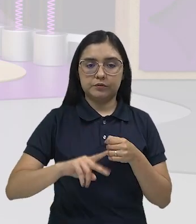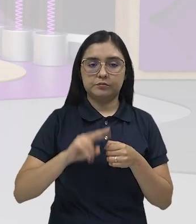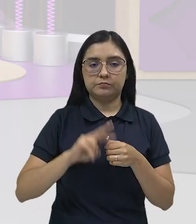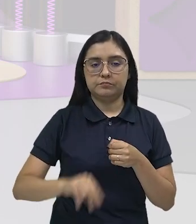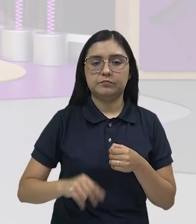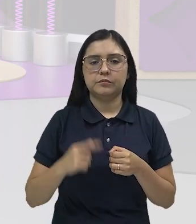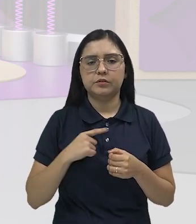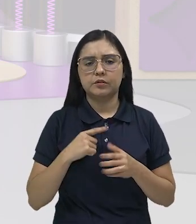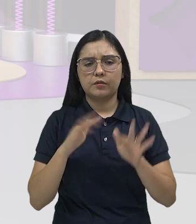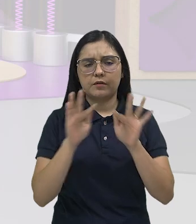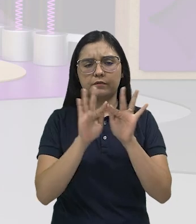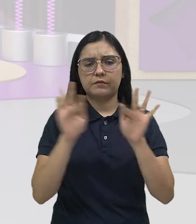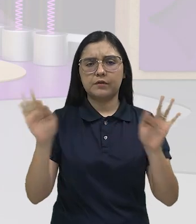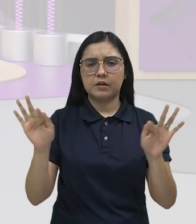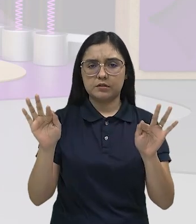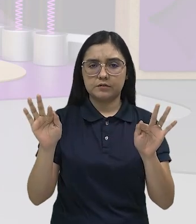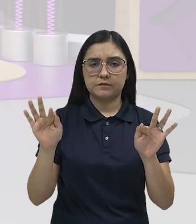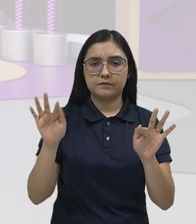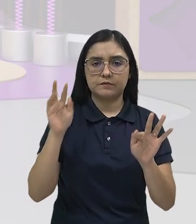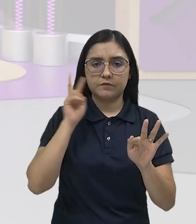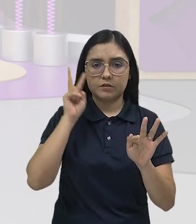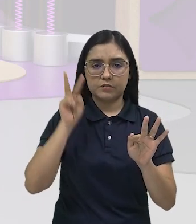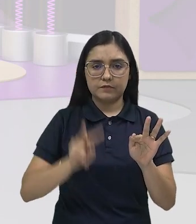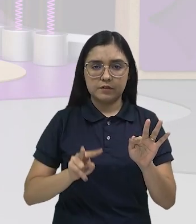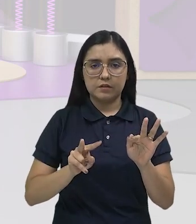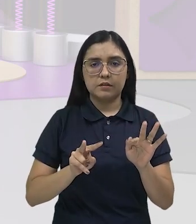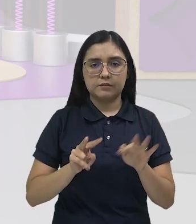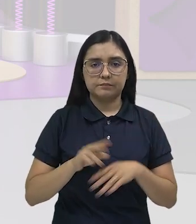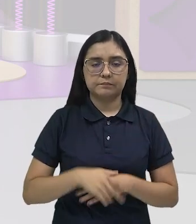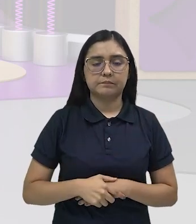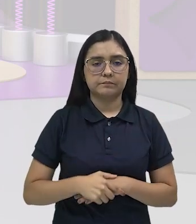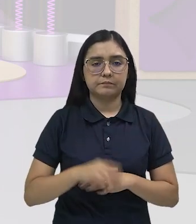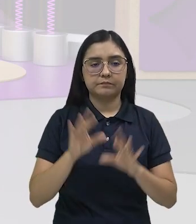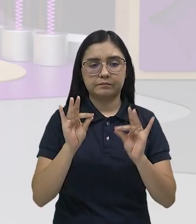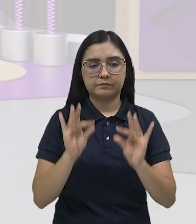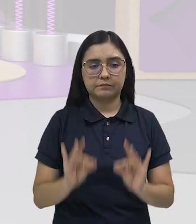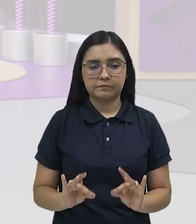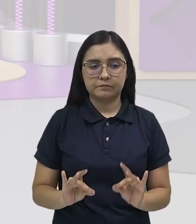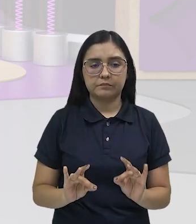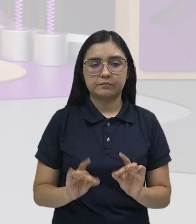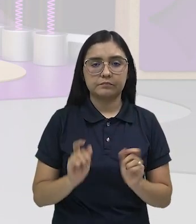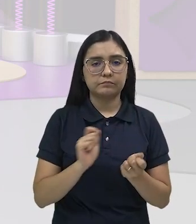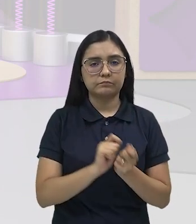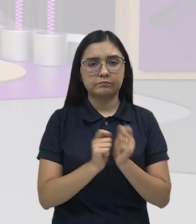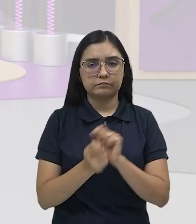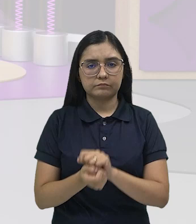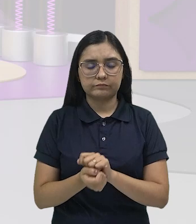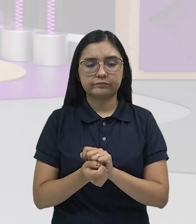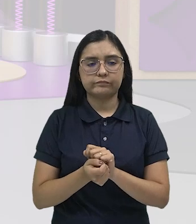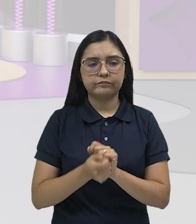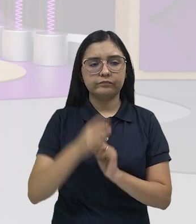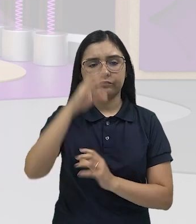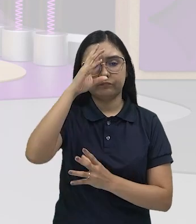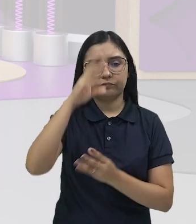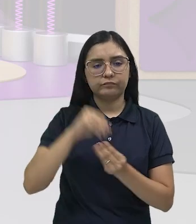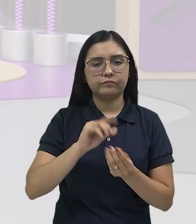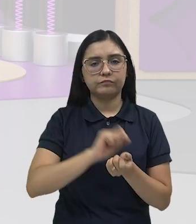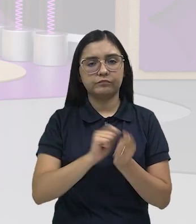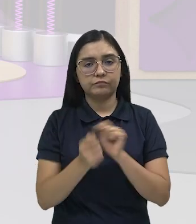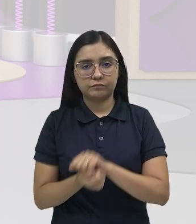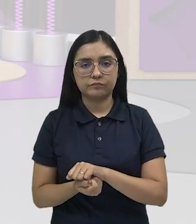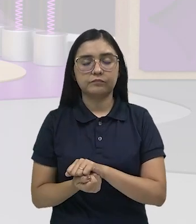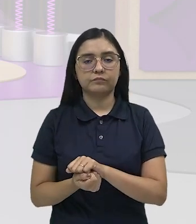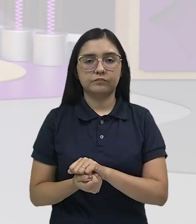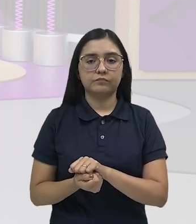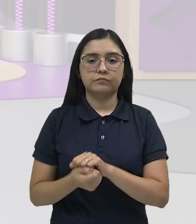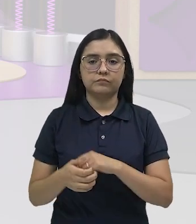lendo a frase que está na sua língua mãe e vai transcodificando através